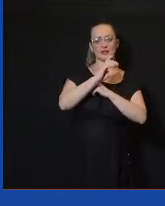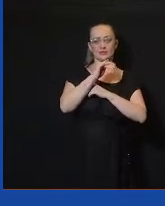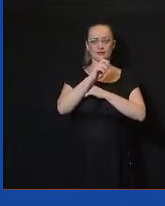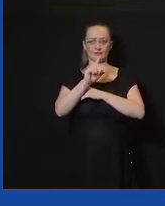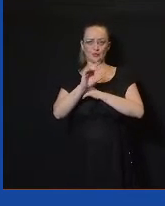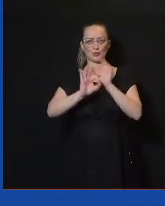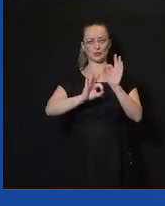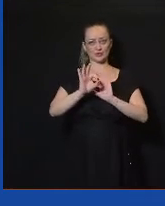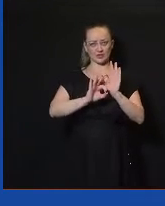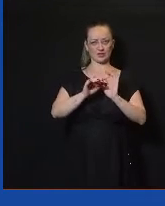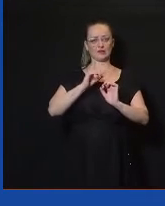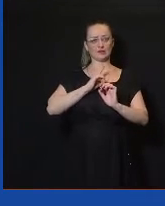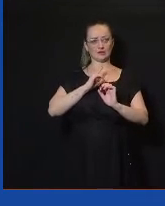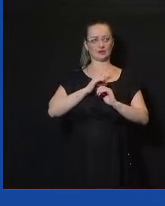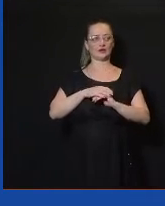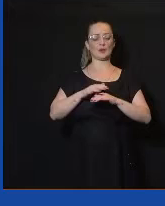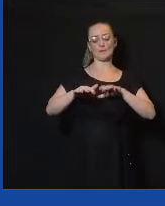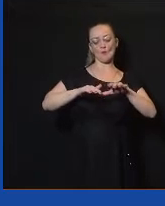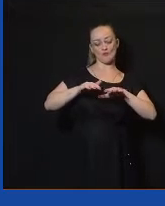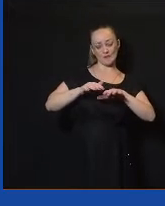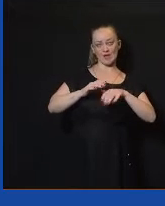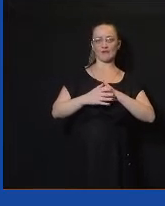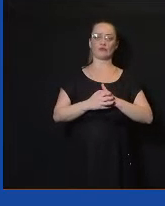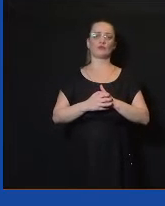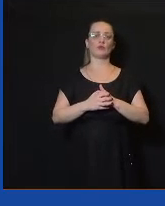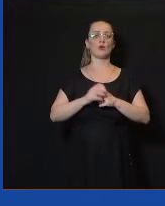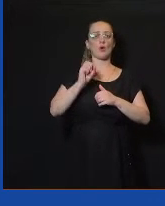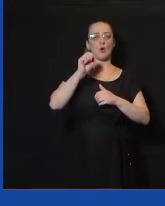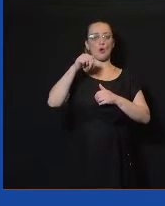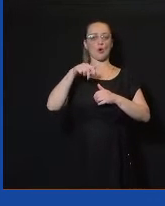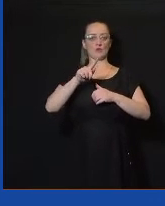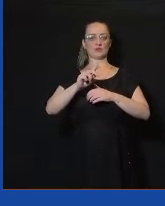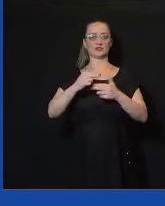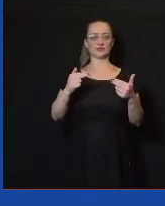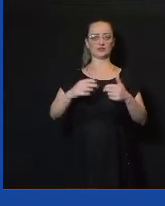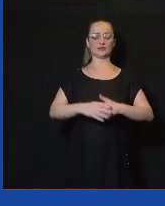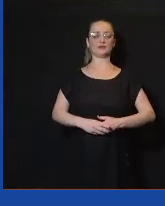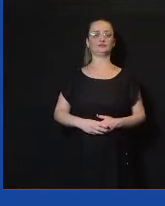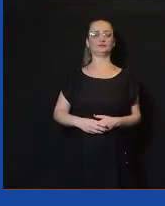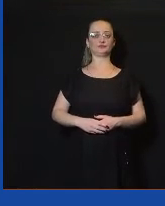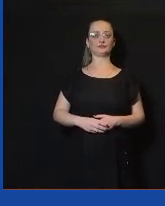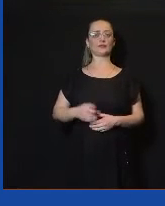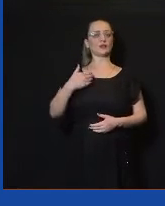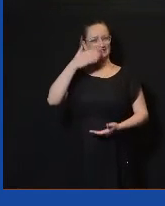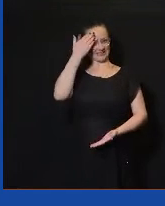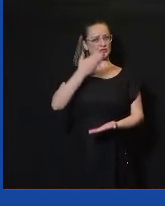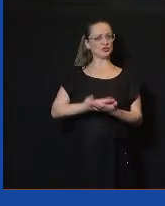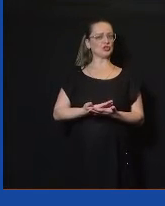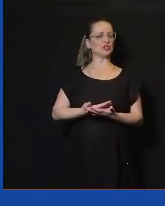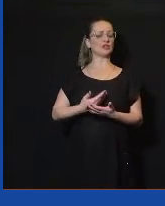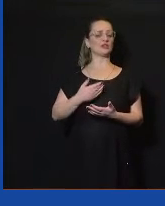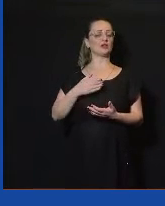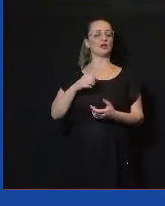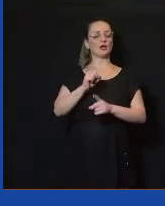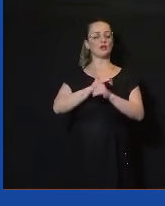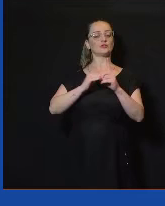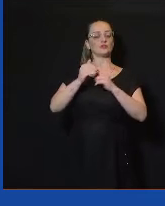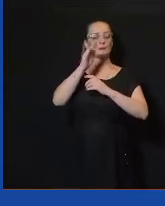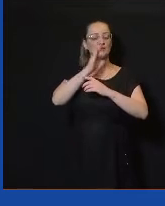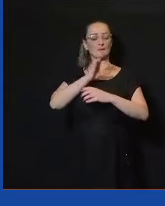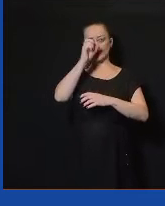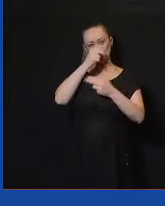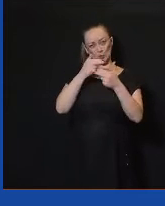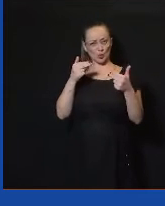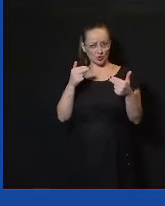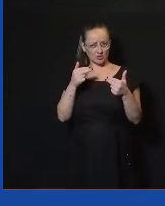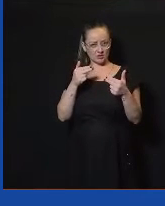organizada, movimentos, organizações, ONGs. Você acha que a sociedade brasileira aprendeu algo,